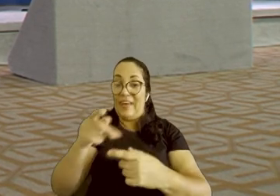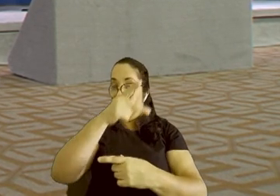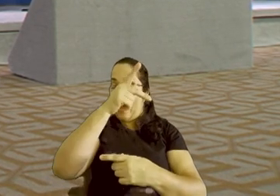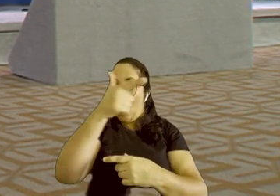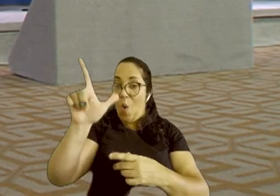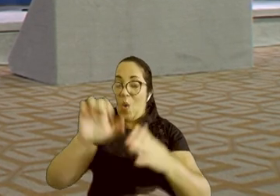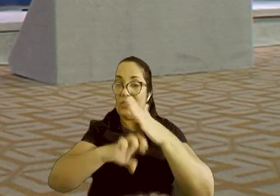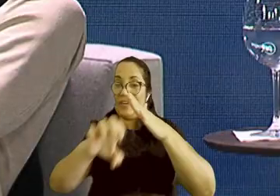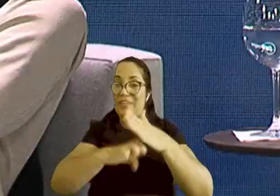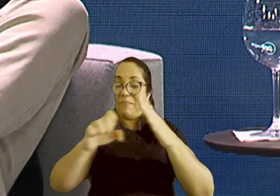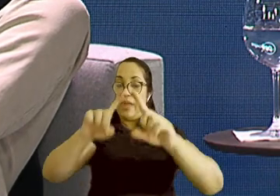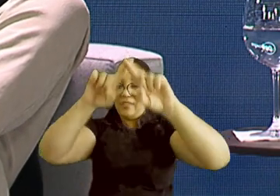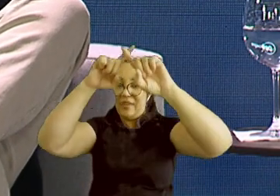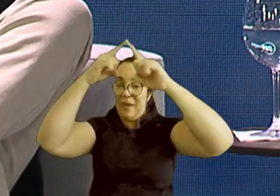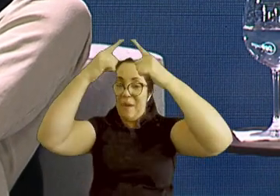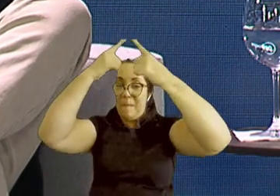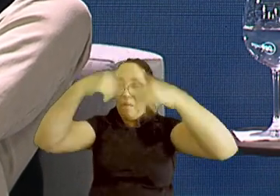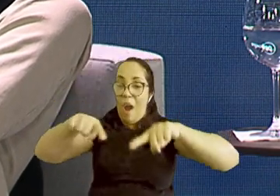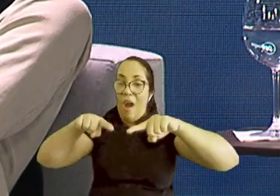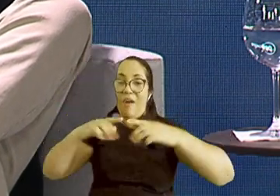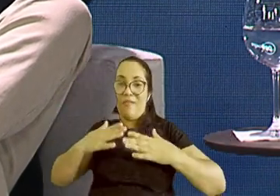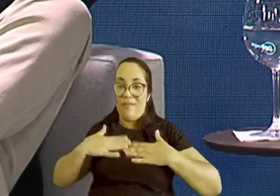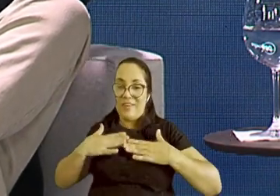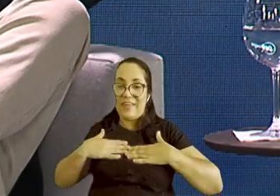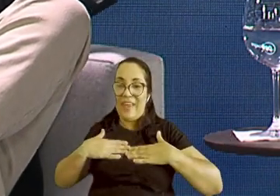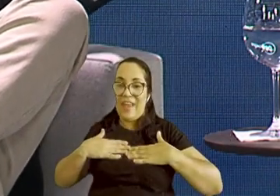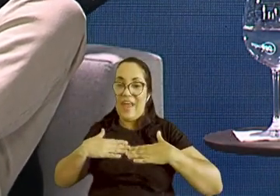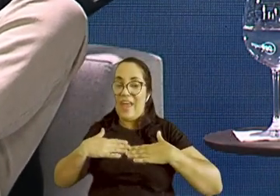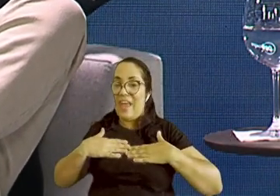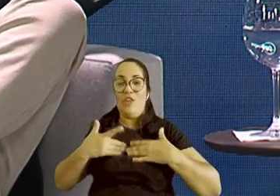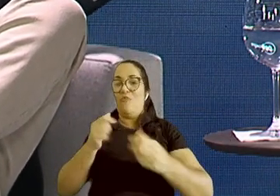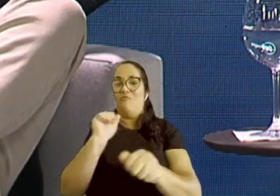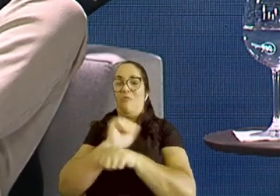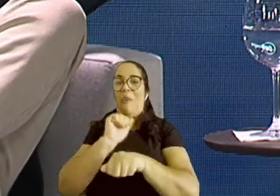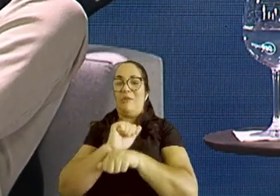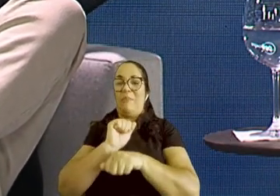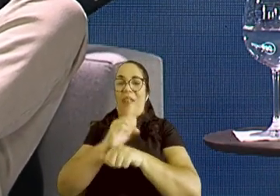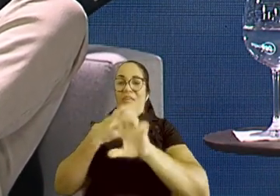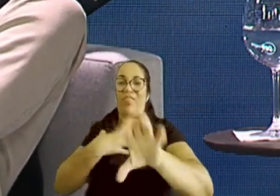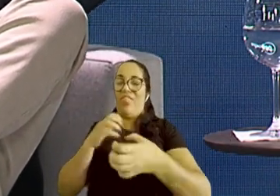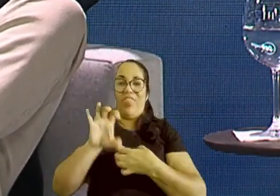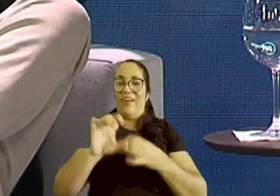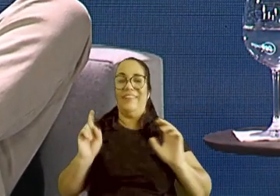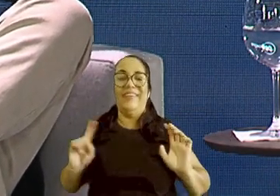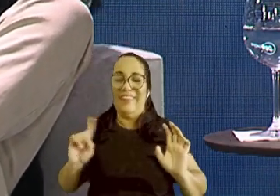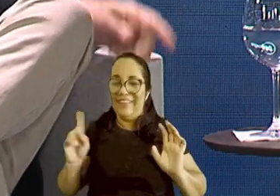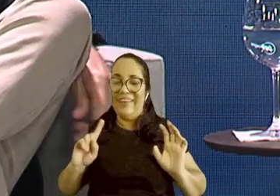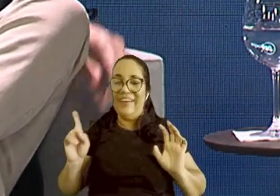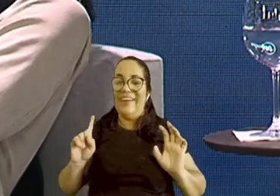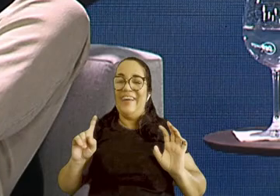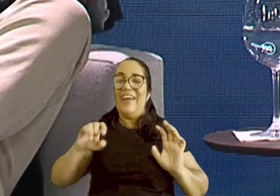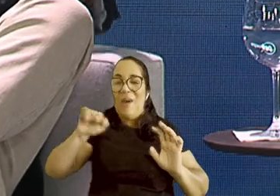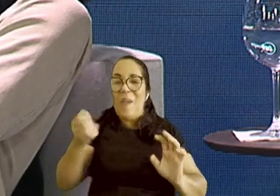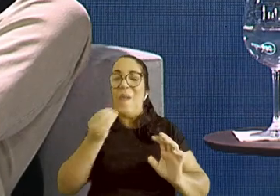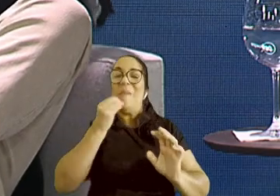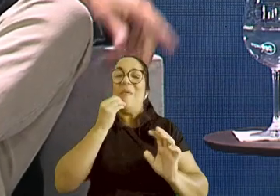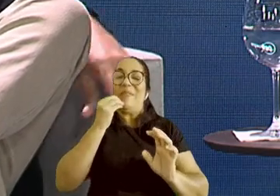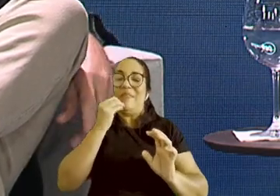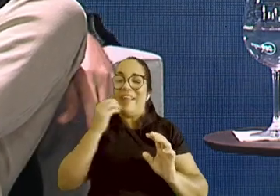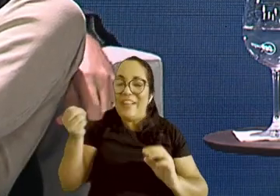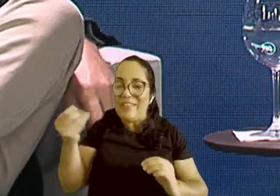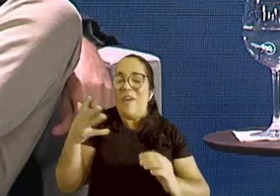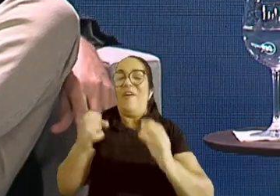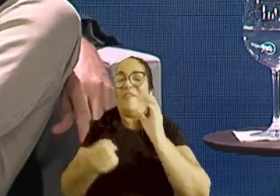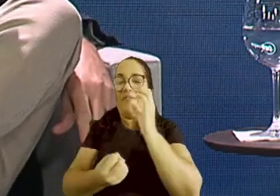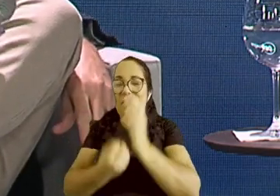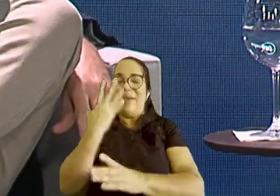é como as nossas empresas então mais oportunidades vão aparecer a partir do momento que você tem uma revolta que você tem